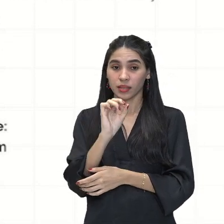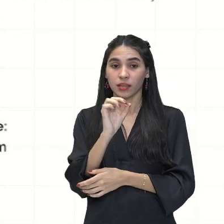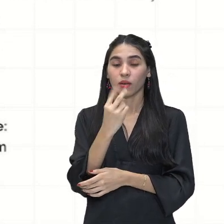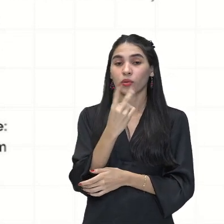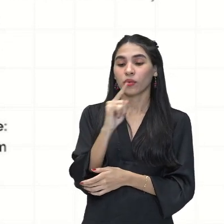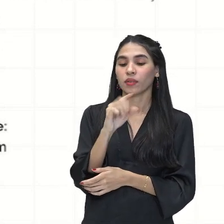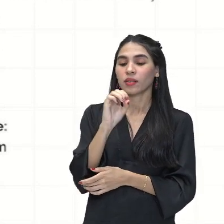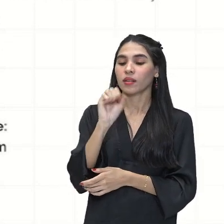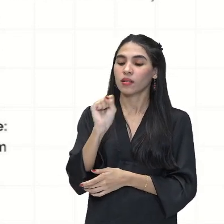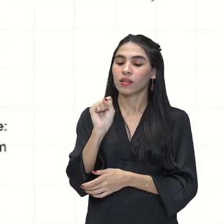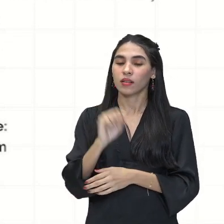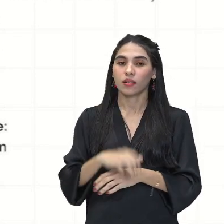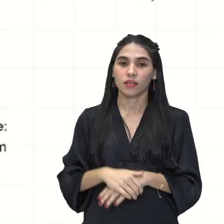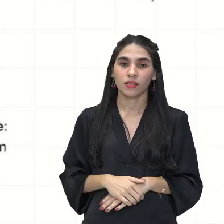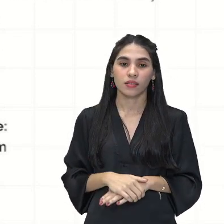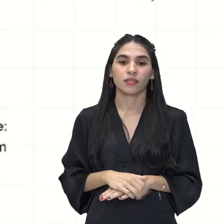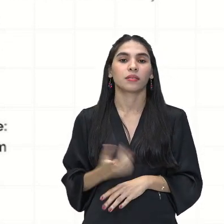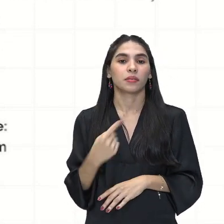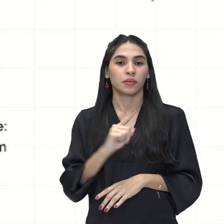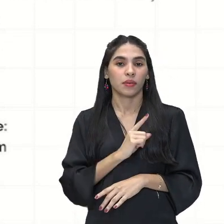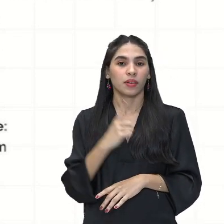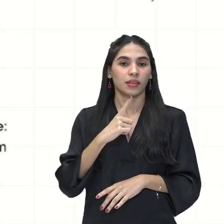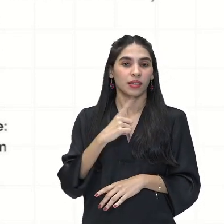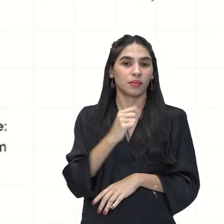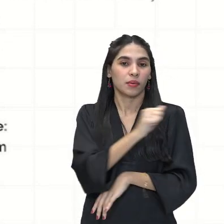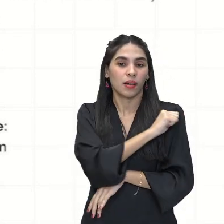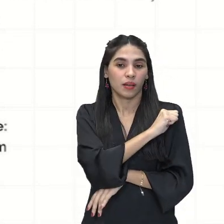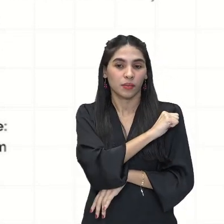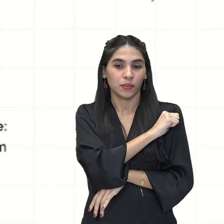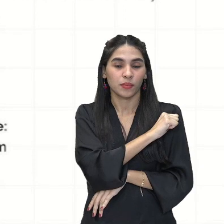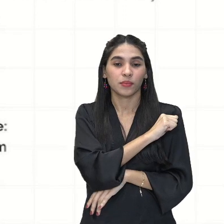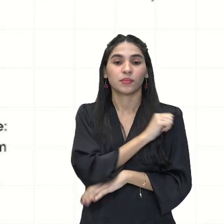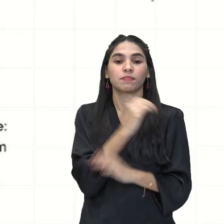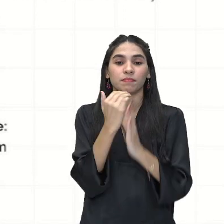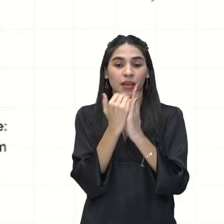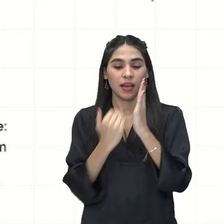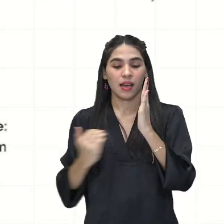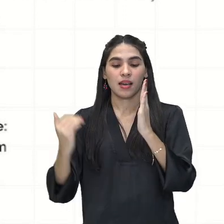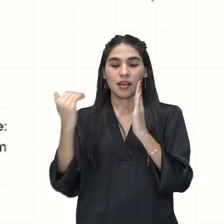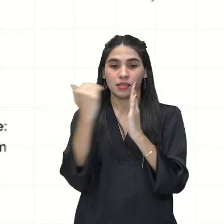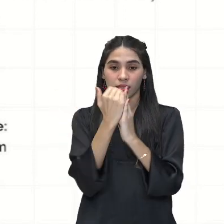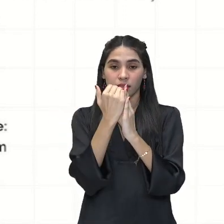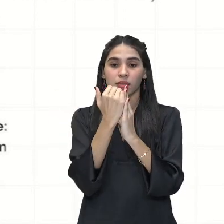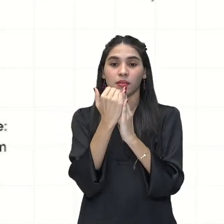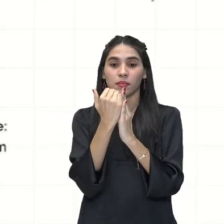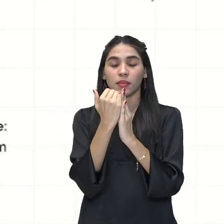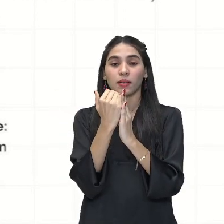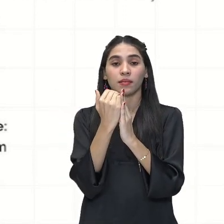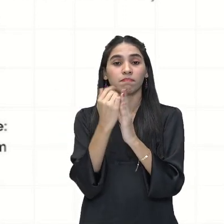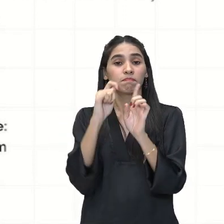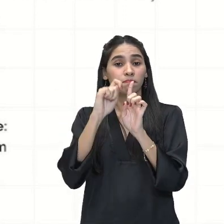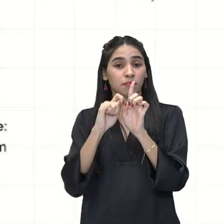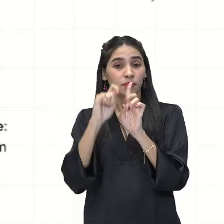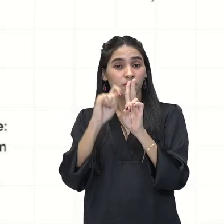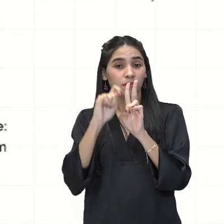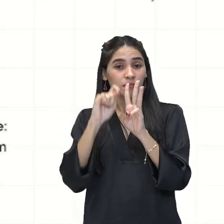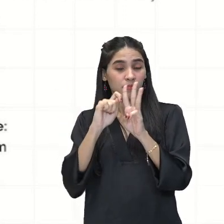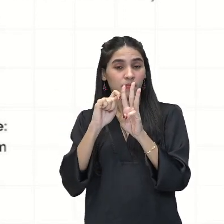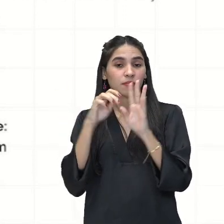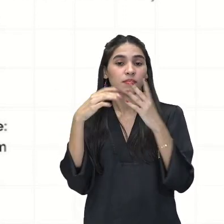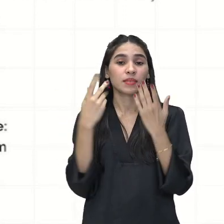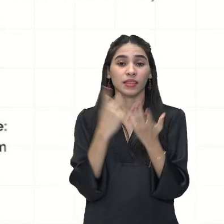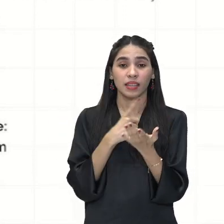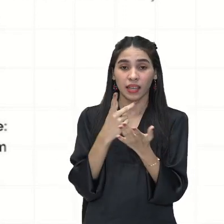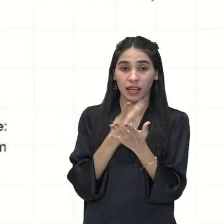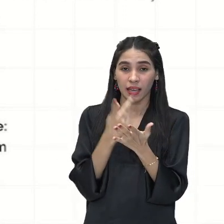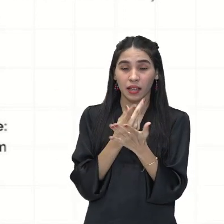Ou seja, nós temos os alunos acima da média por bimestre, com erro